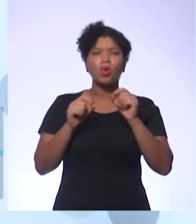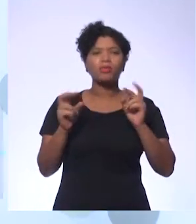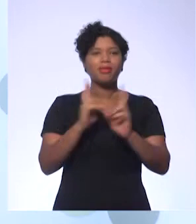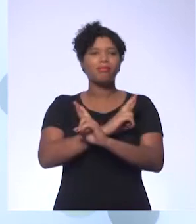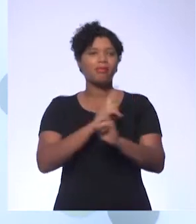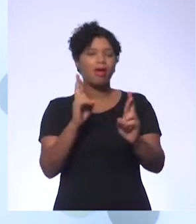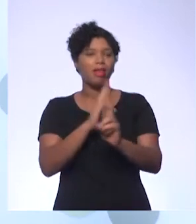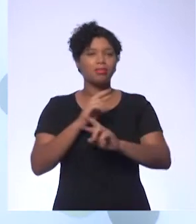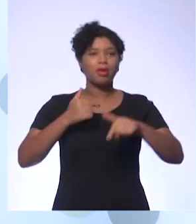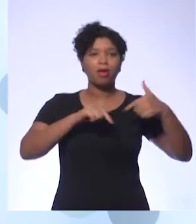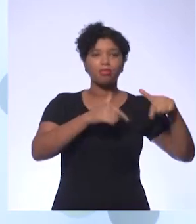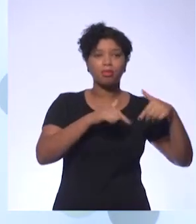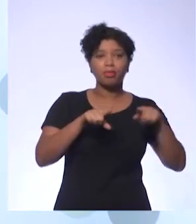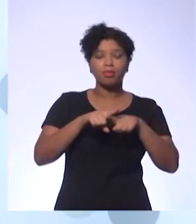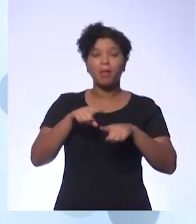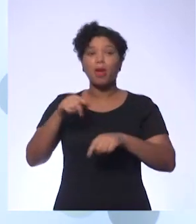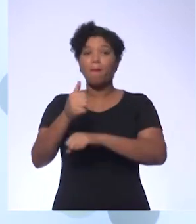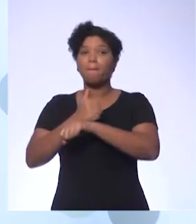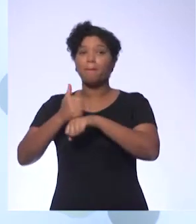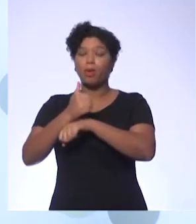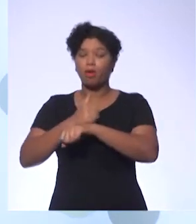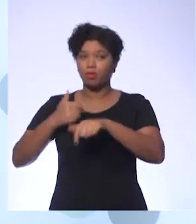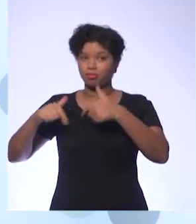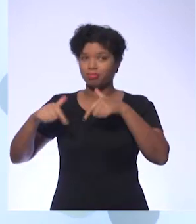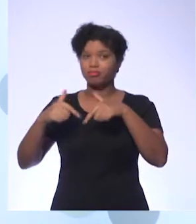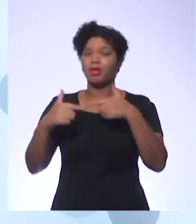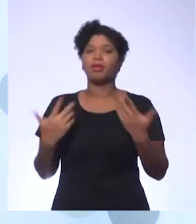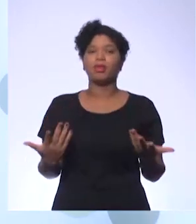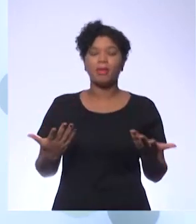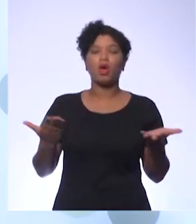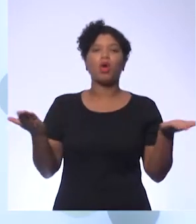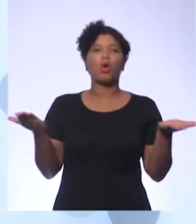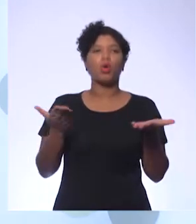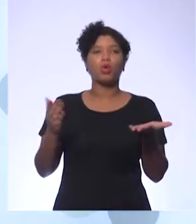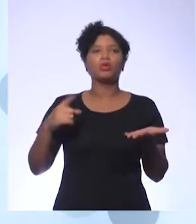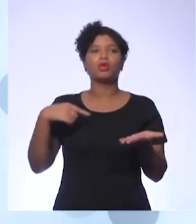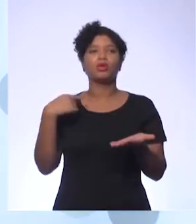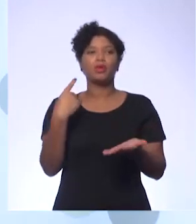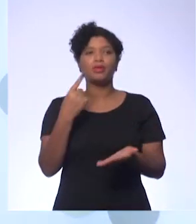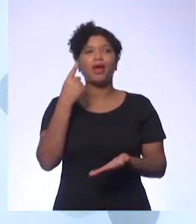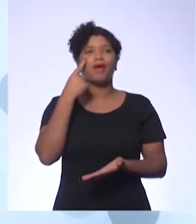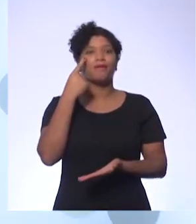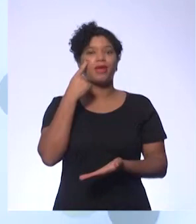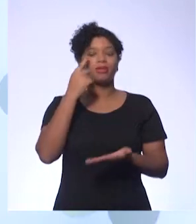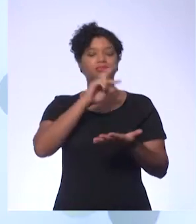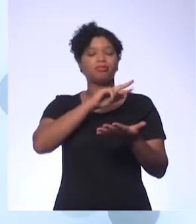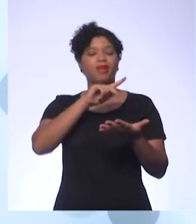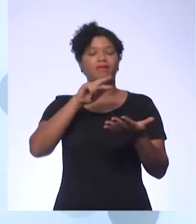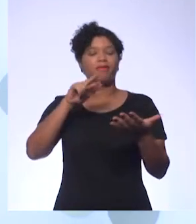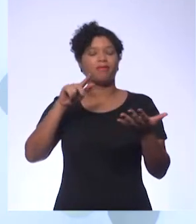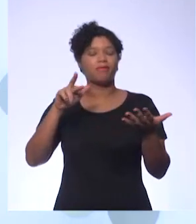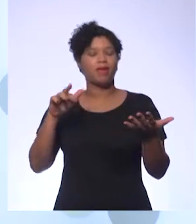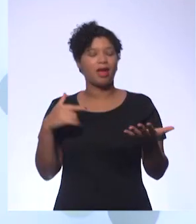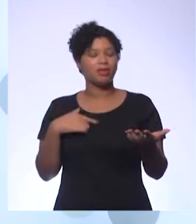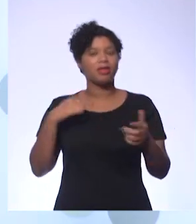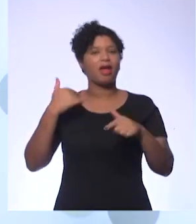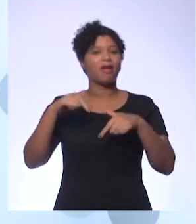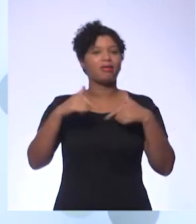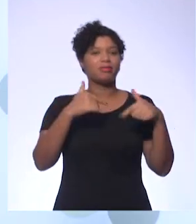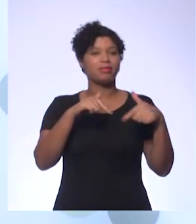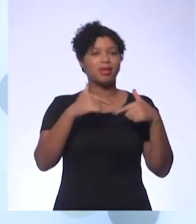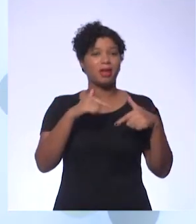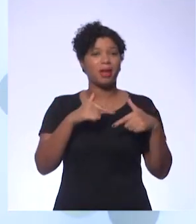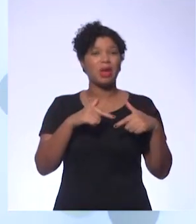trabalho e do trabalhador. A nossa aula de hoje ela terá muita fumaça, péssimas condições de trabalho e muito, muito dinheiro.